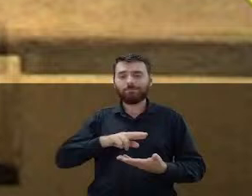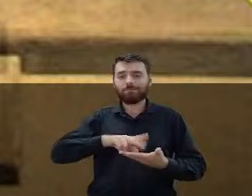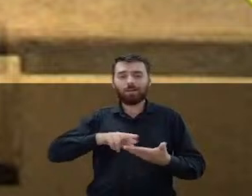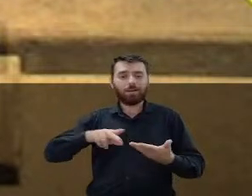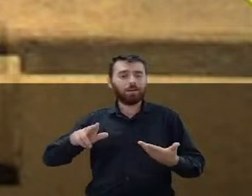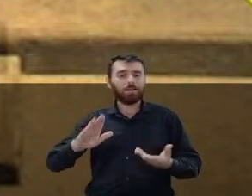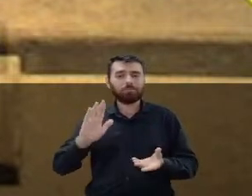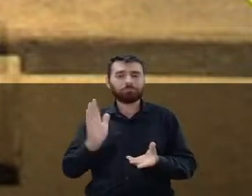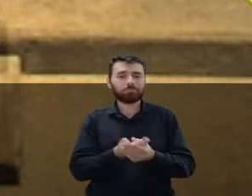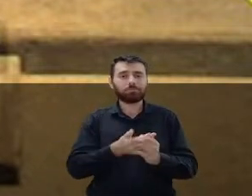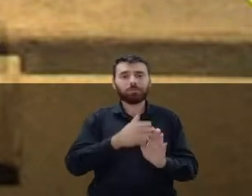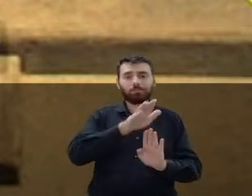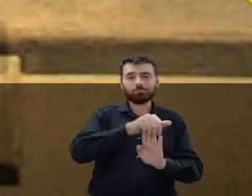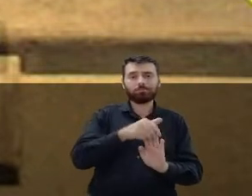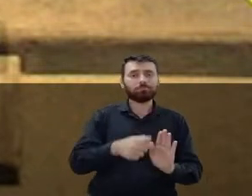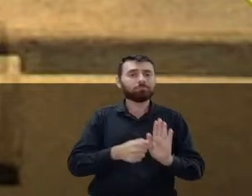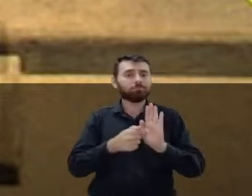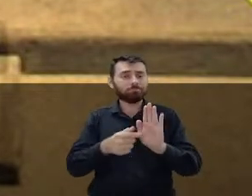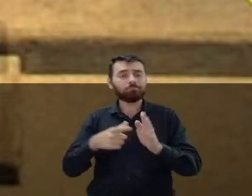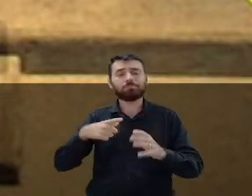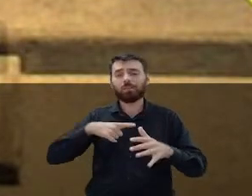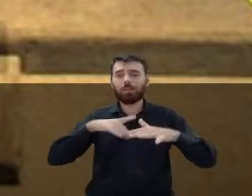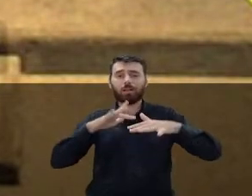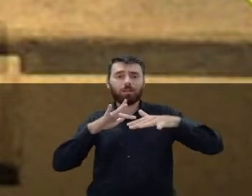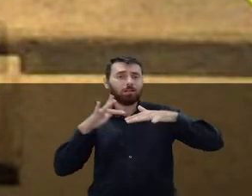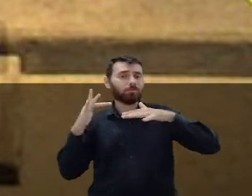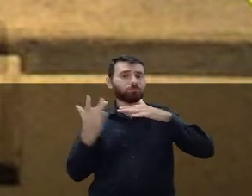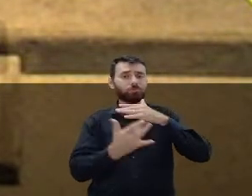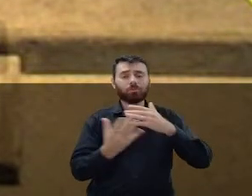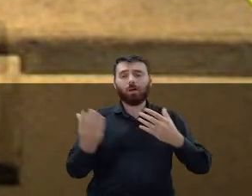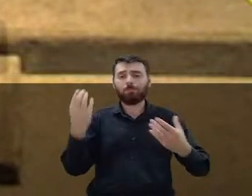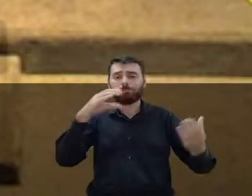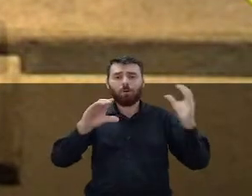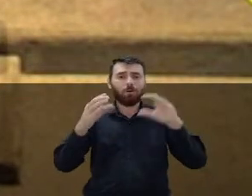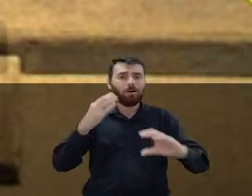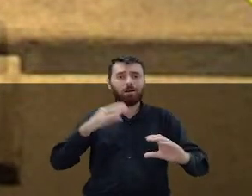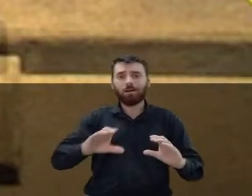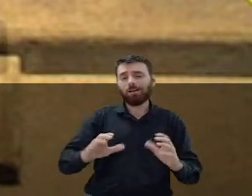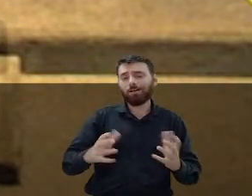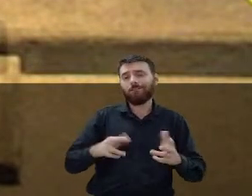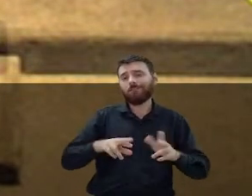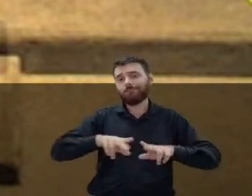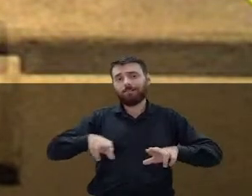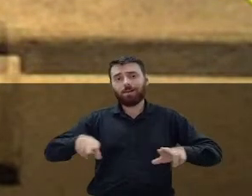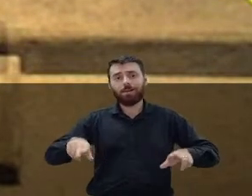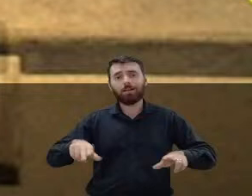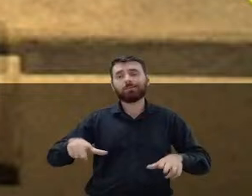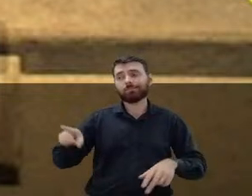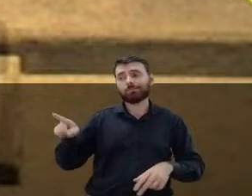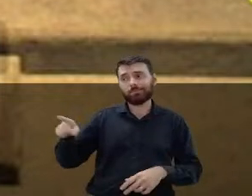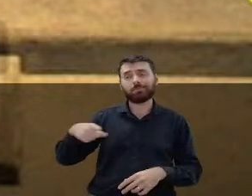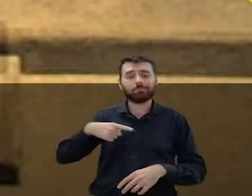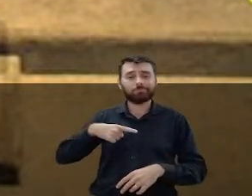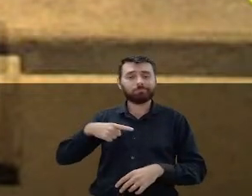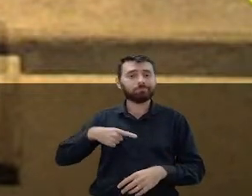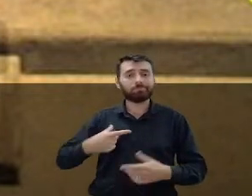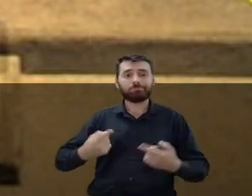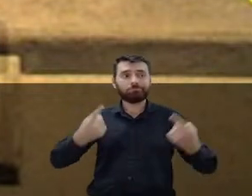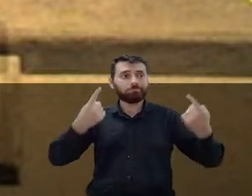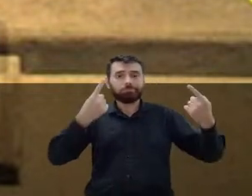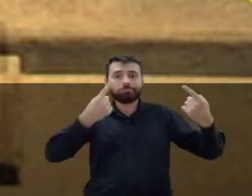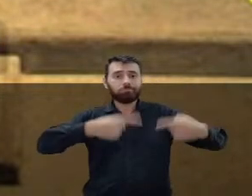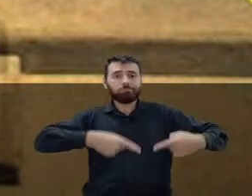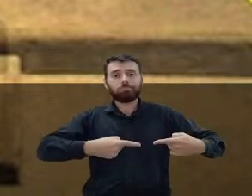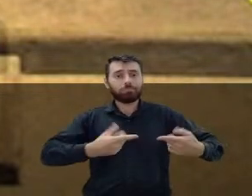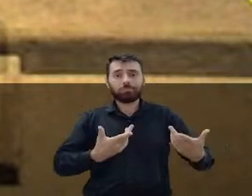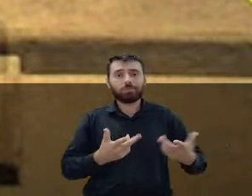postagens em redes sociais, uma nítida concorrência desleal com a reclamada, que teve